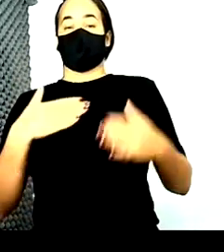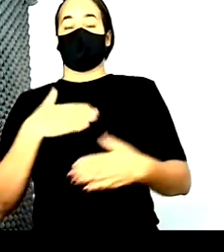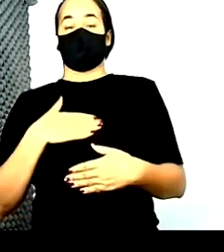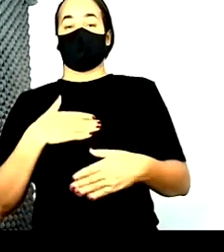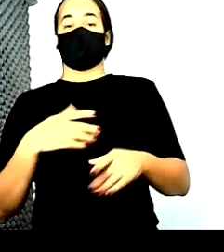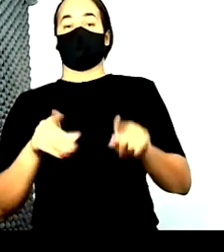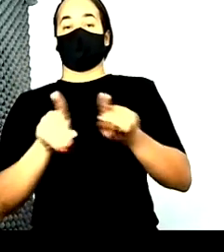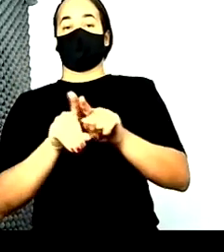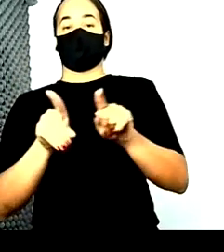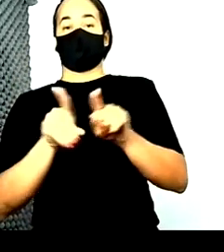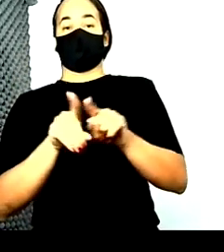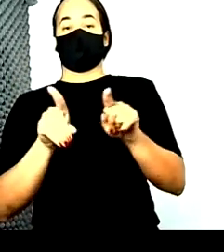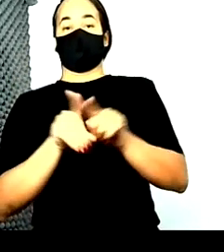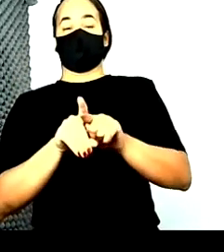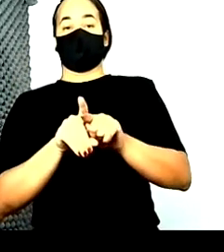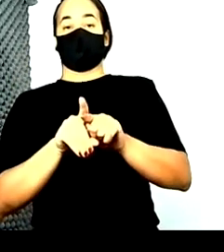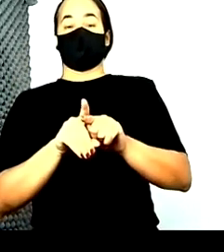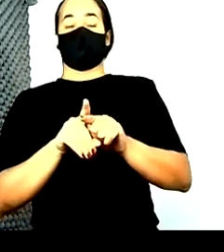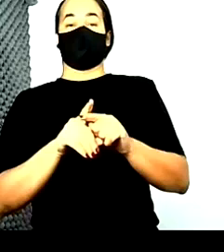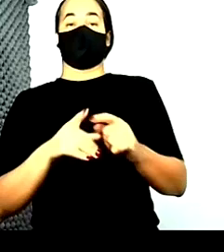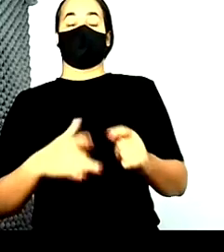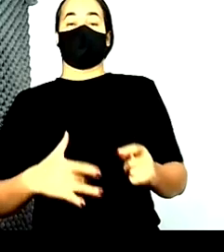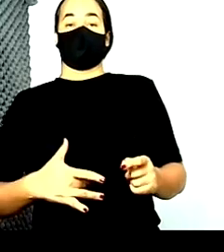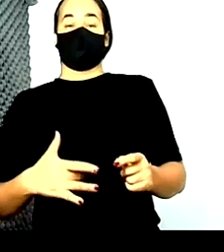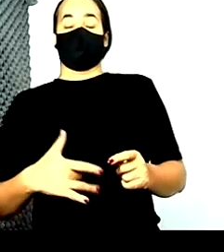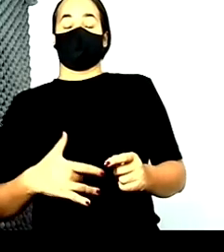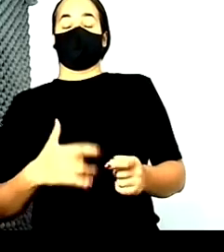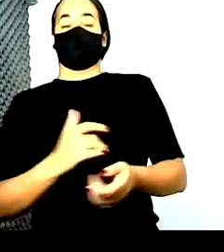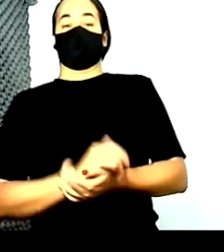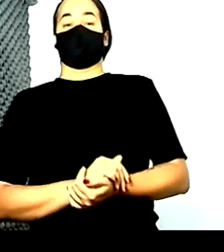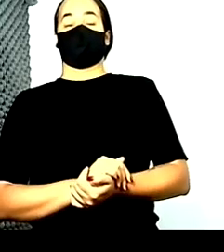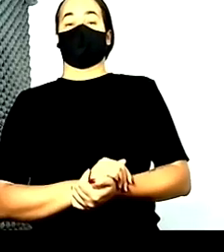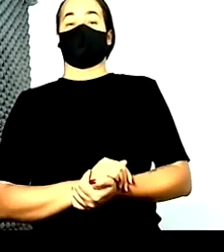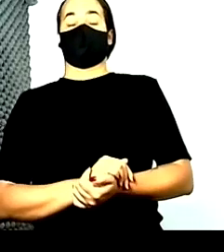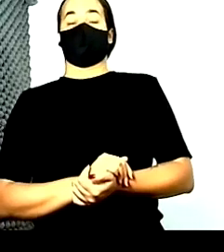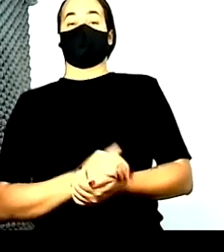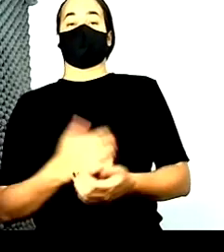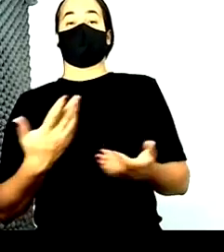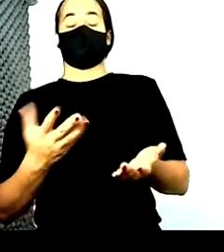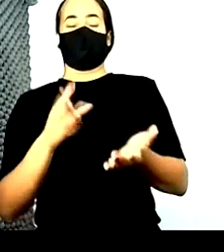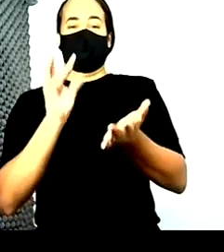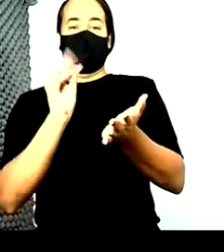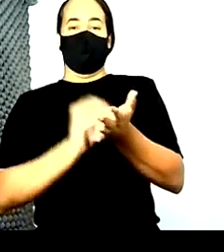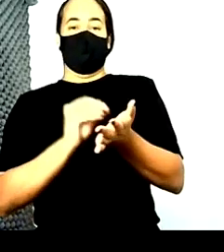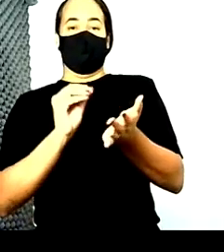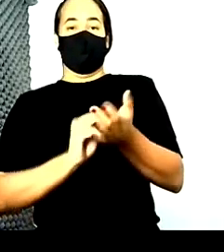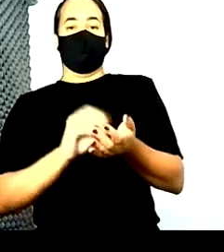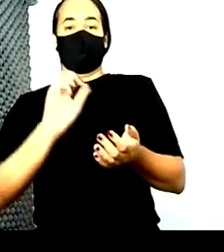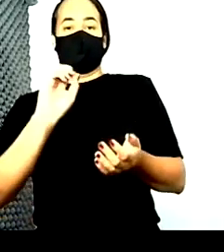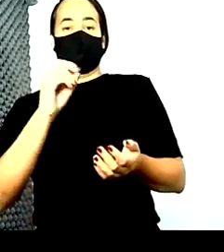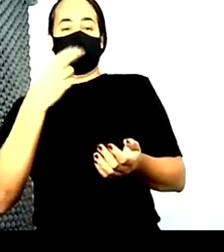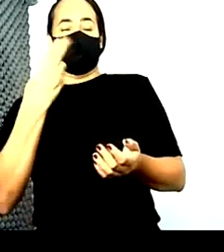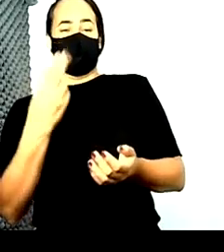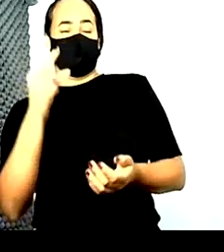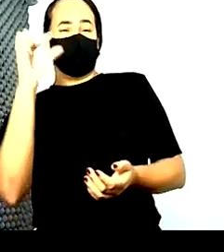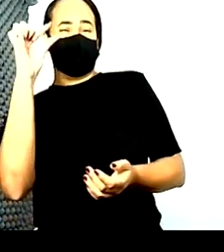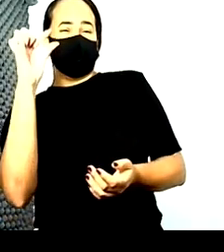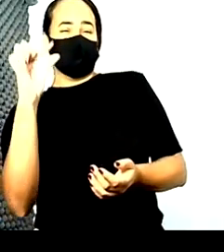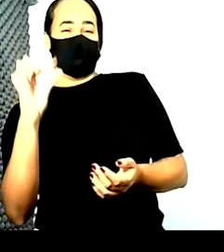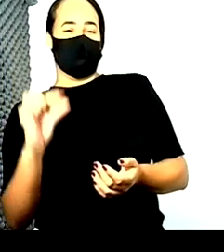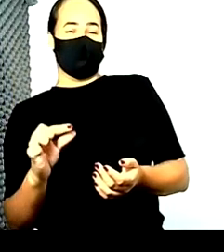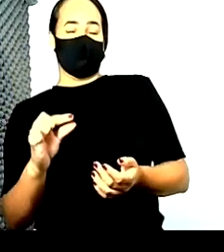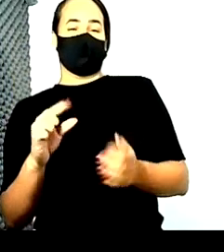de armazenamento no fígado, na forma de glicogênio. A falta ou a baixa produção de insulina pode